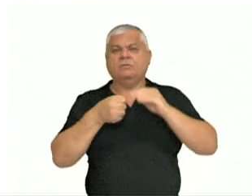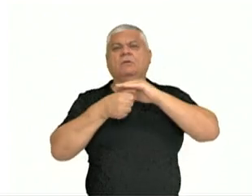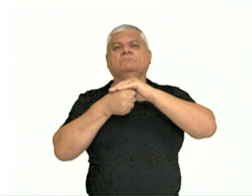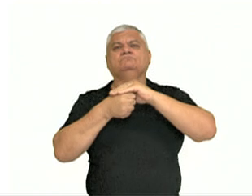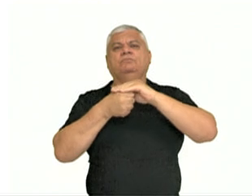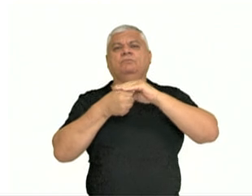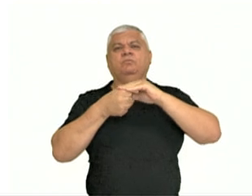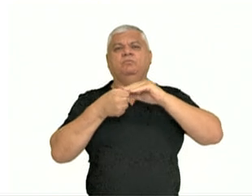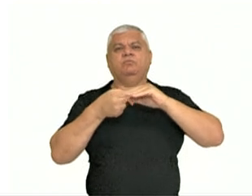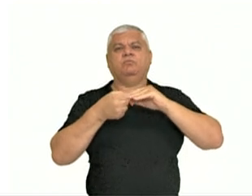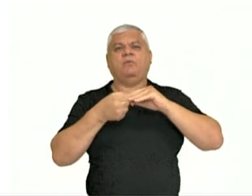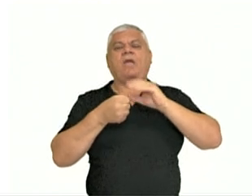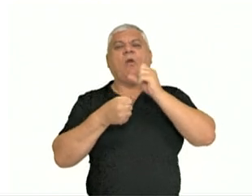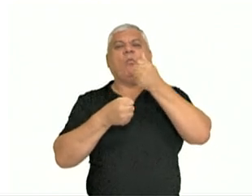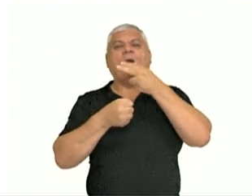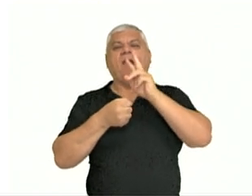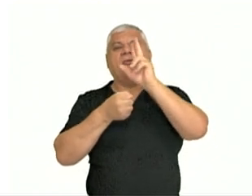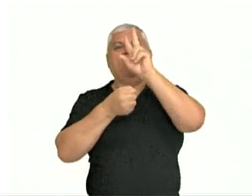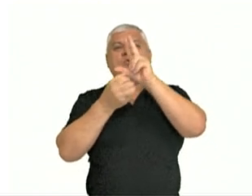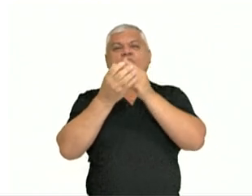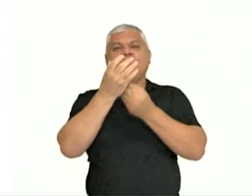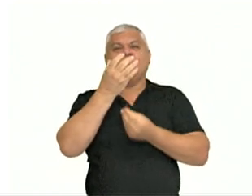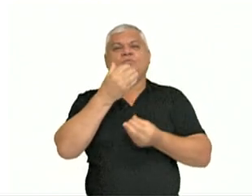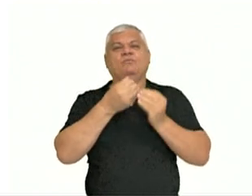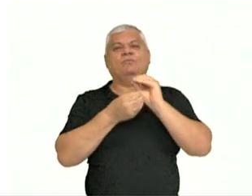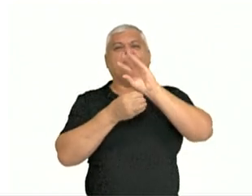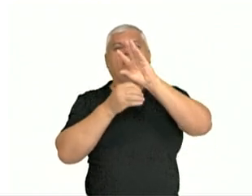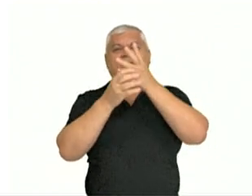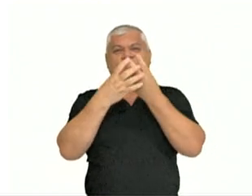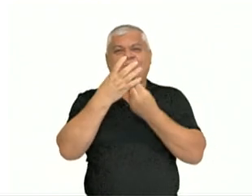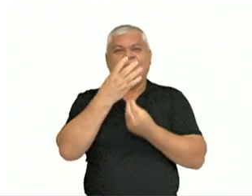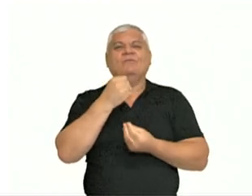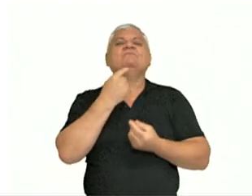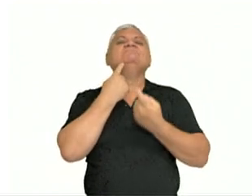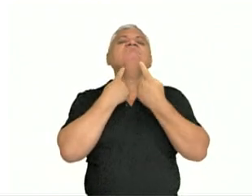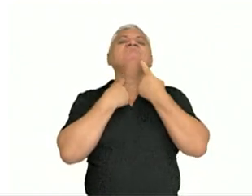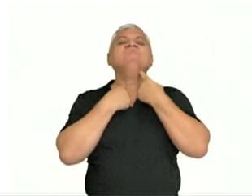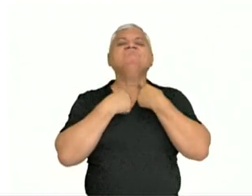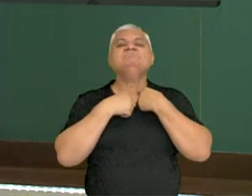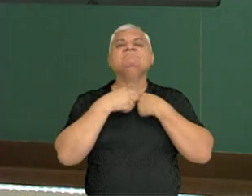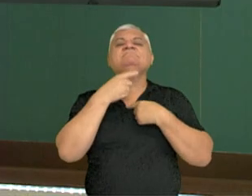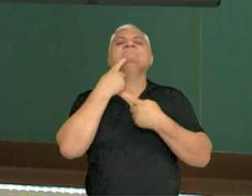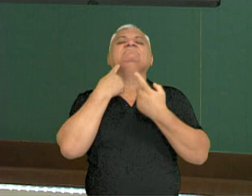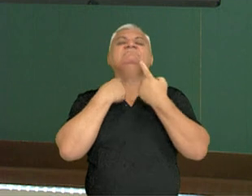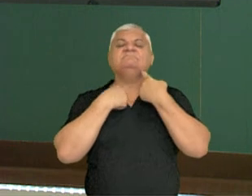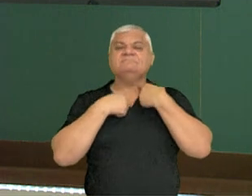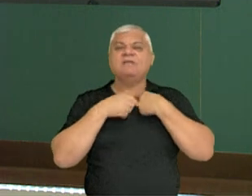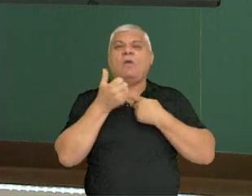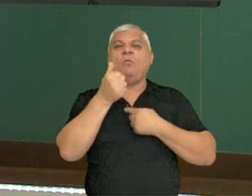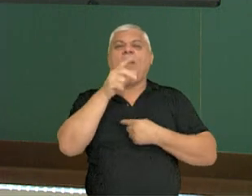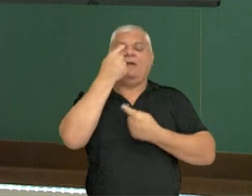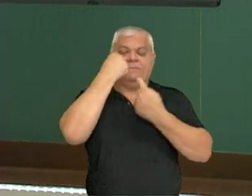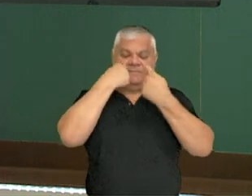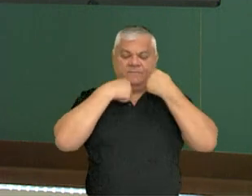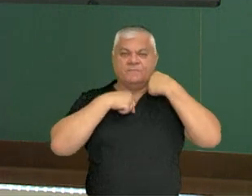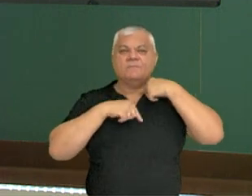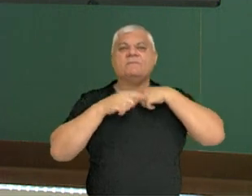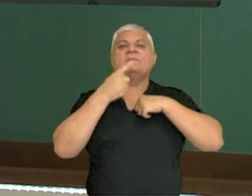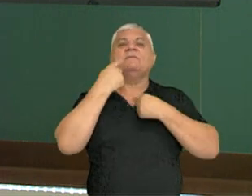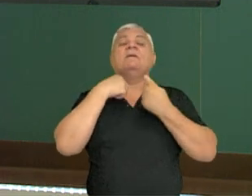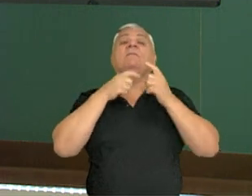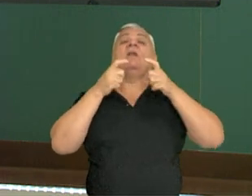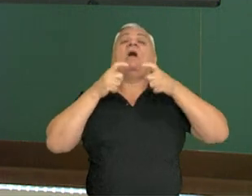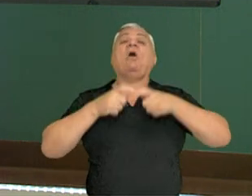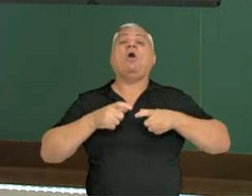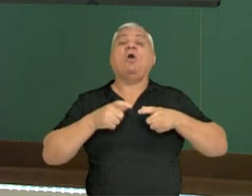pela laringe, que é aqui na região da garganta. Depois, então, para onde que ele vai? Para a